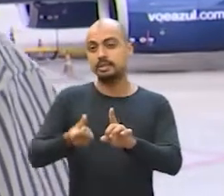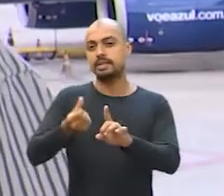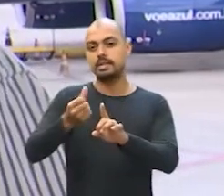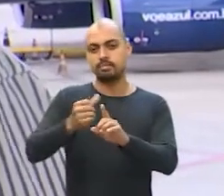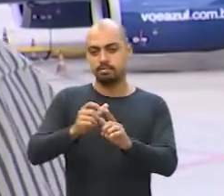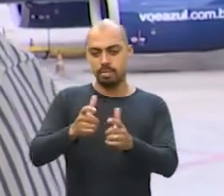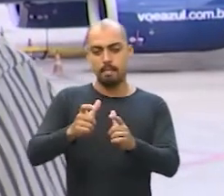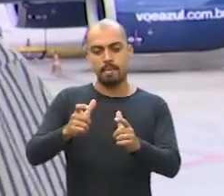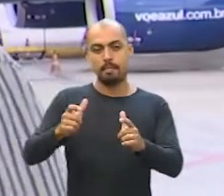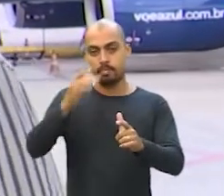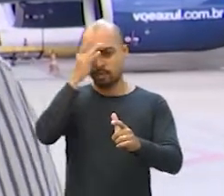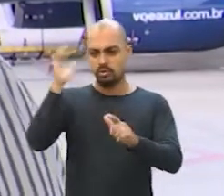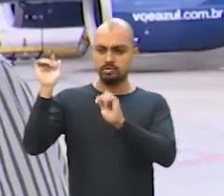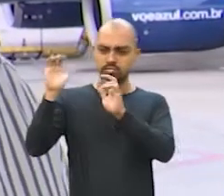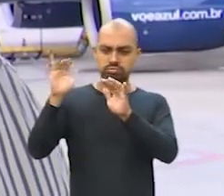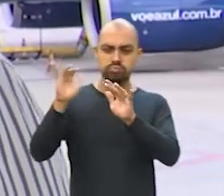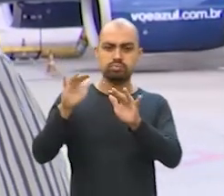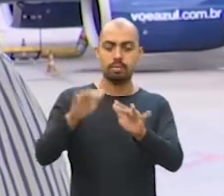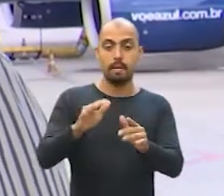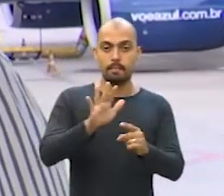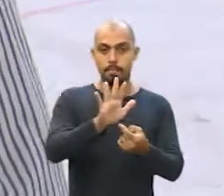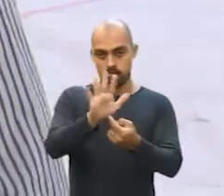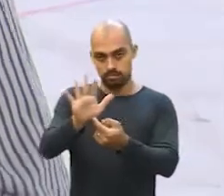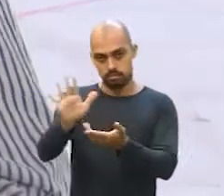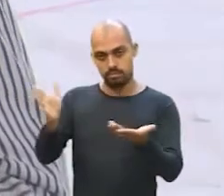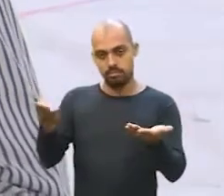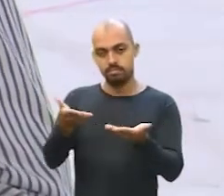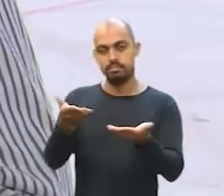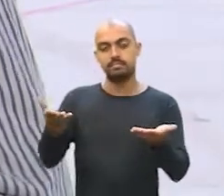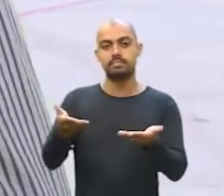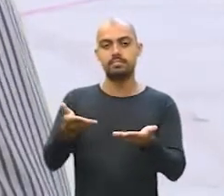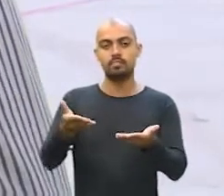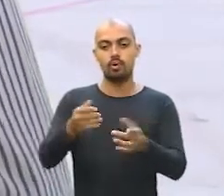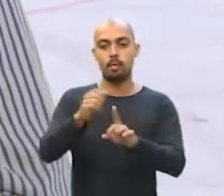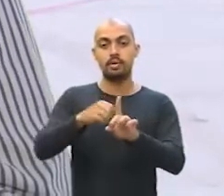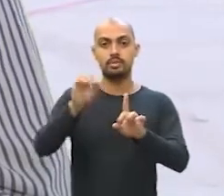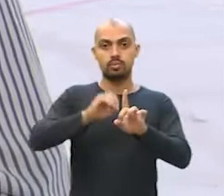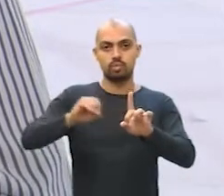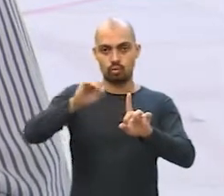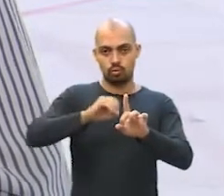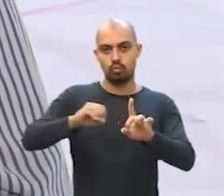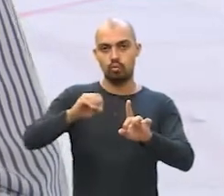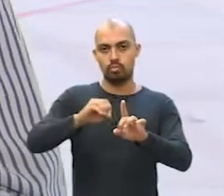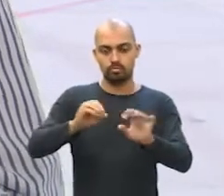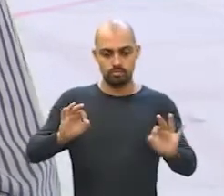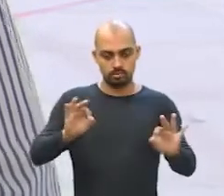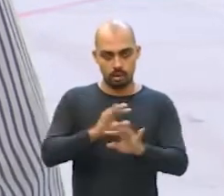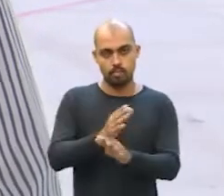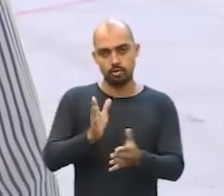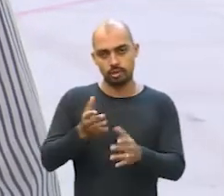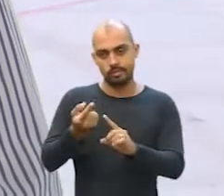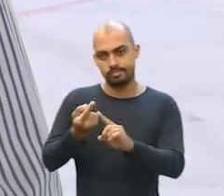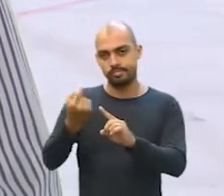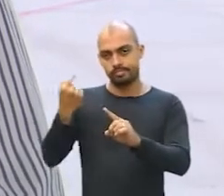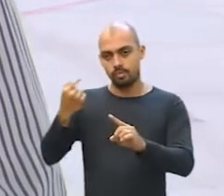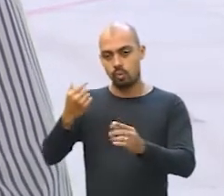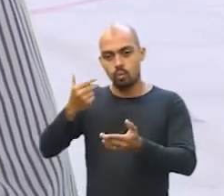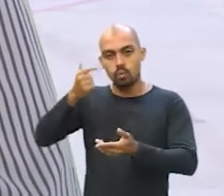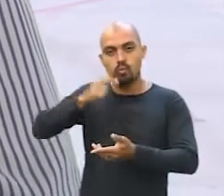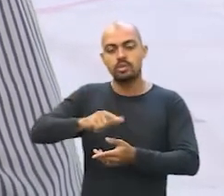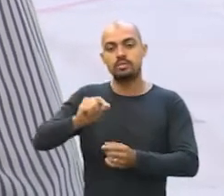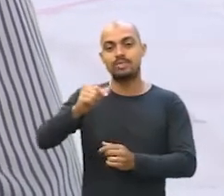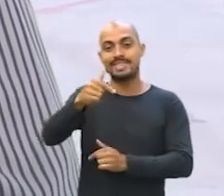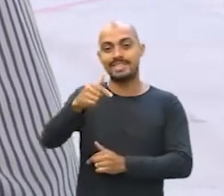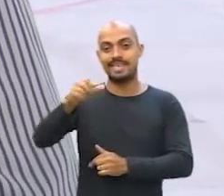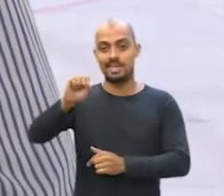mês consecutivo de crescimento no número de passageiros. Para ilustrar, no mês de outubro, que terminamos